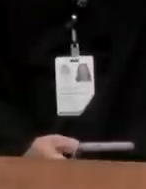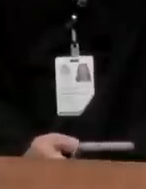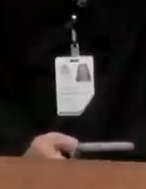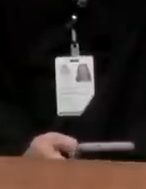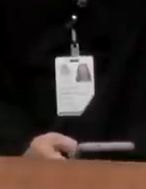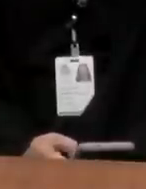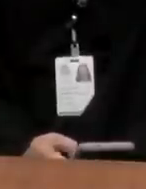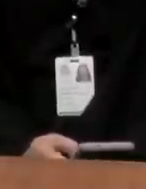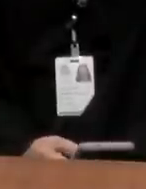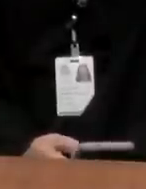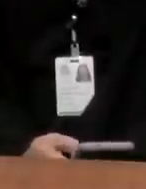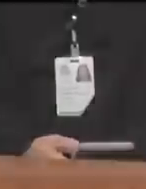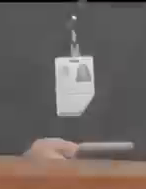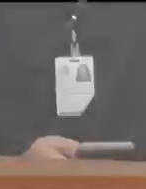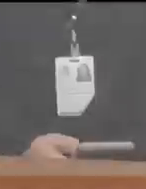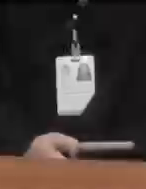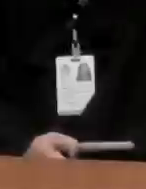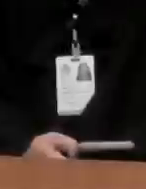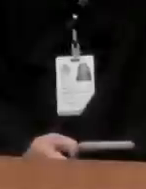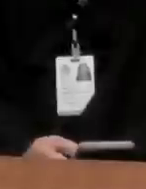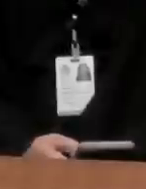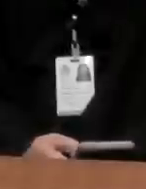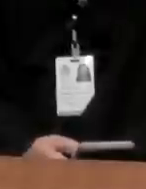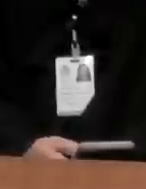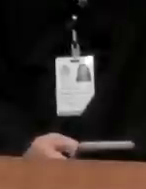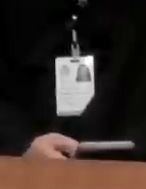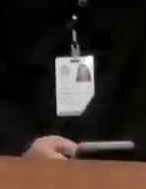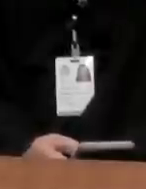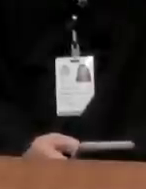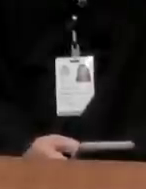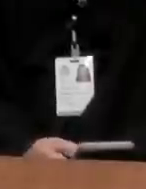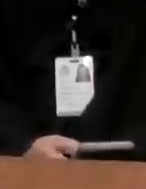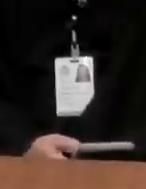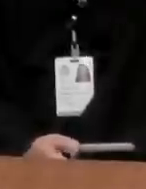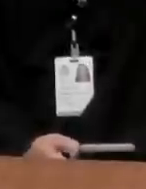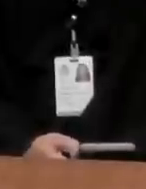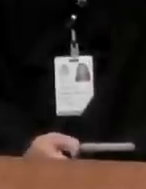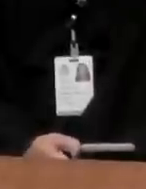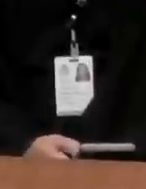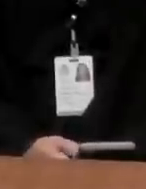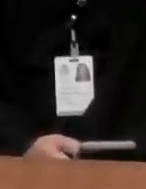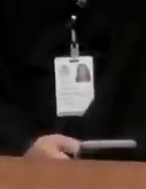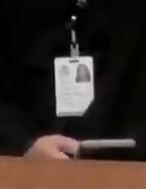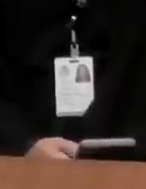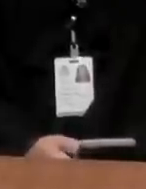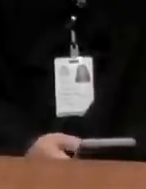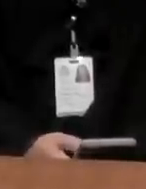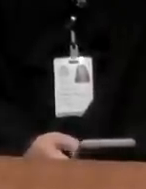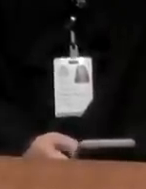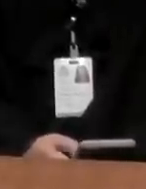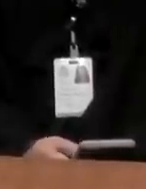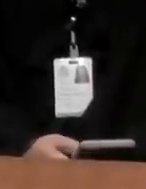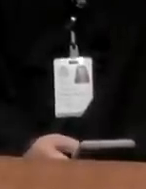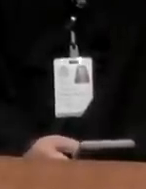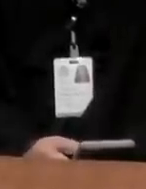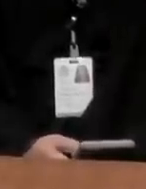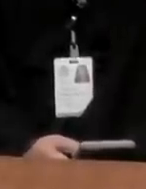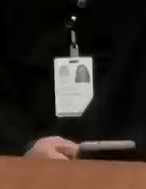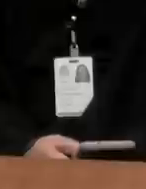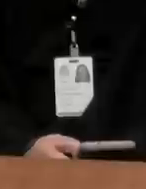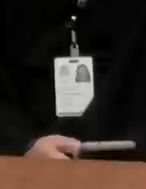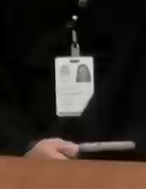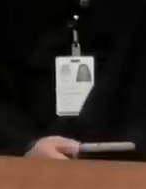deixa eu falar agora deu oportunidade você falou agora vou te dar uma resposta vou vou ajustar lá na agenda para receber